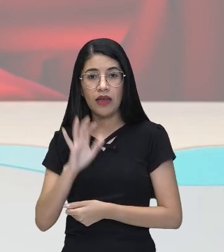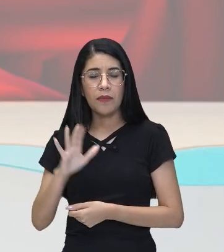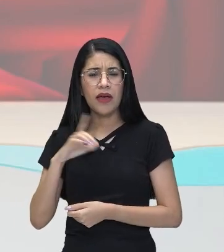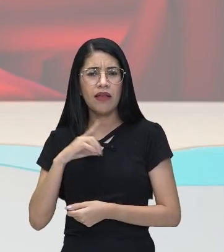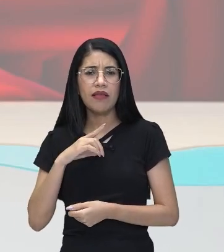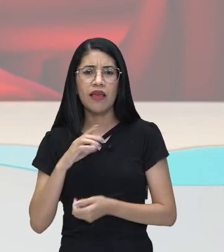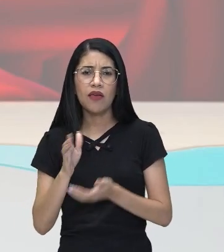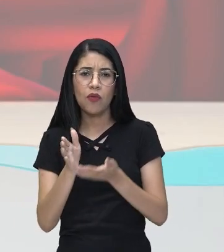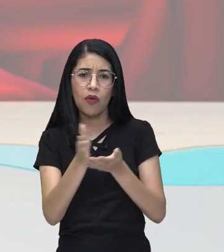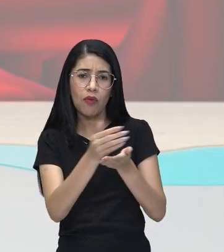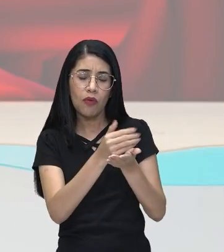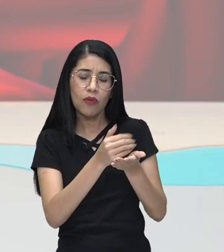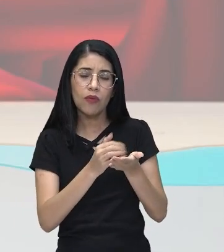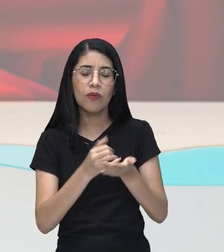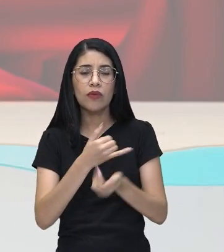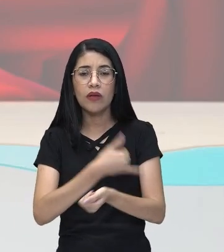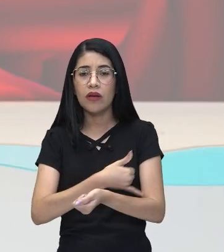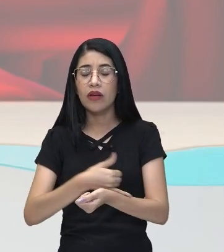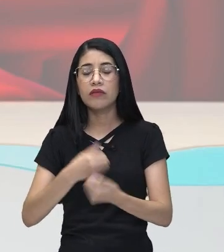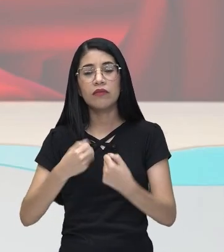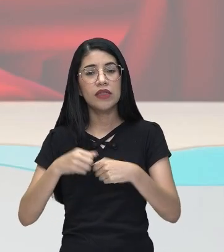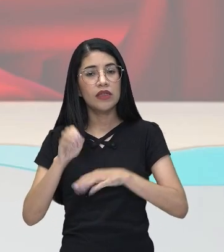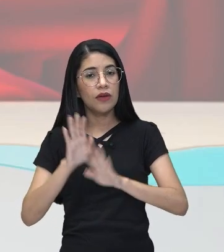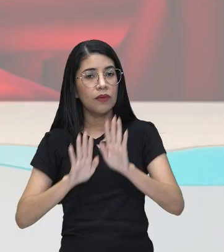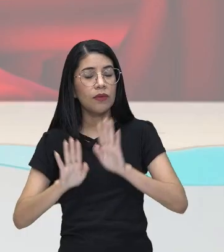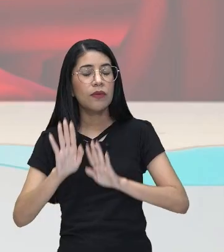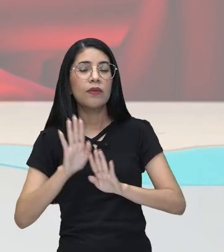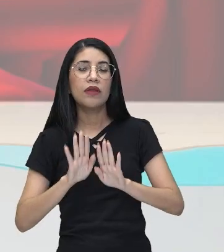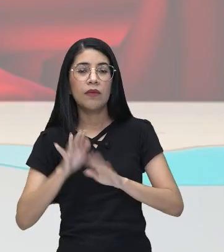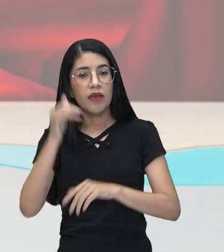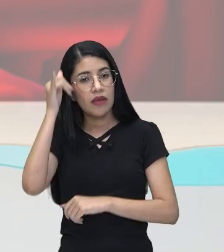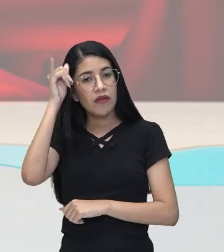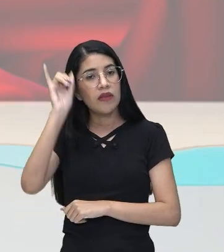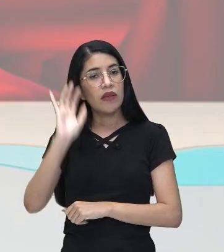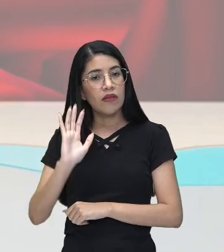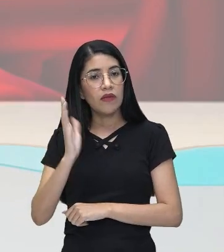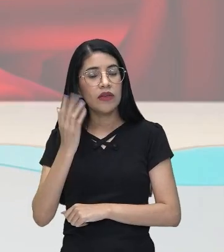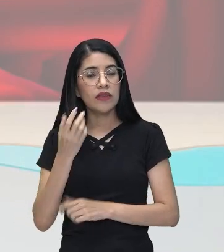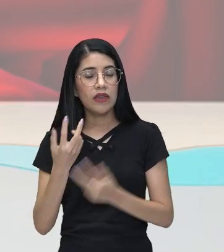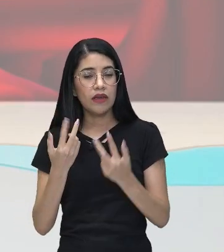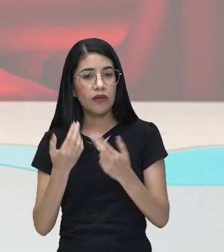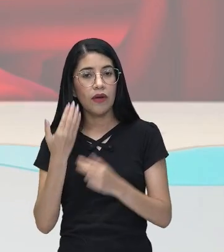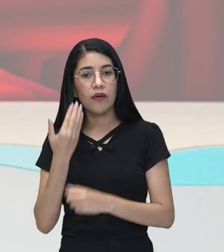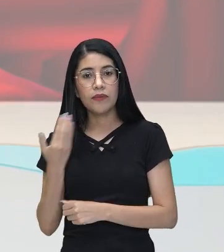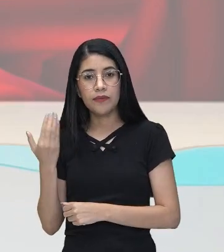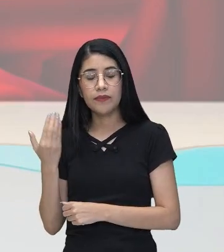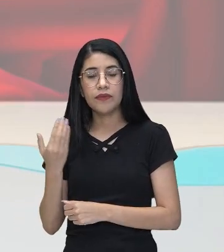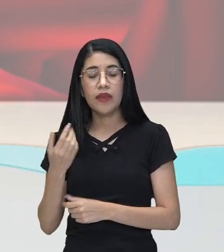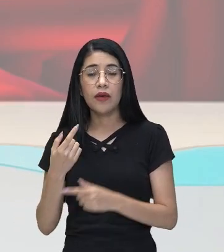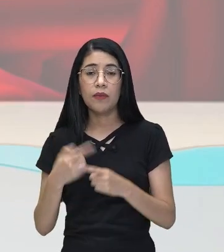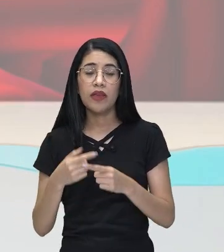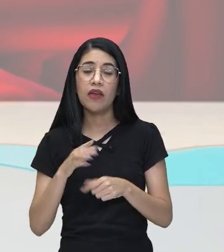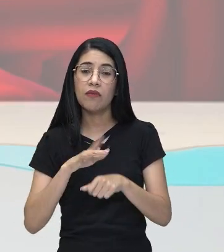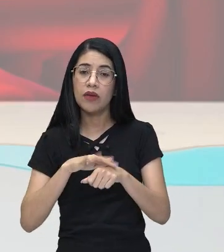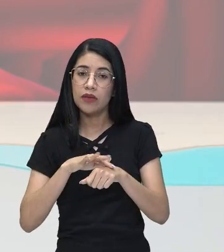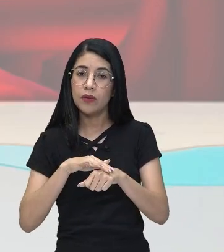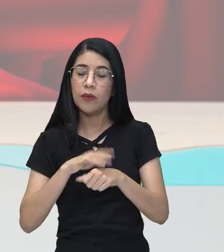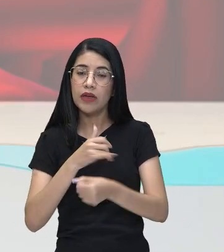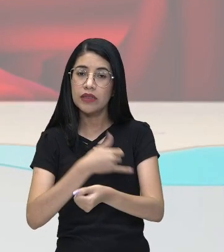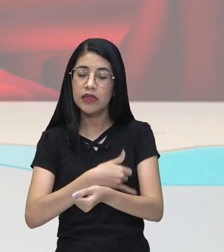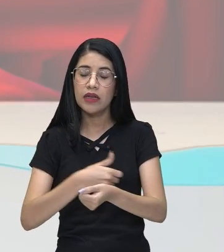placa, né? Então nós temos que tomar cuidado para que não aconteça isso aí, que é uma doença. Dislipidemia é